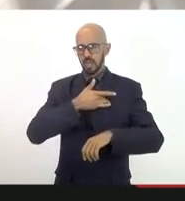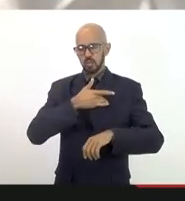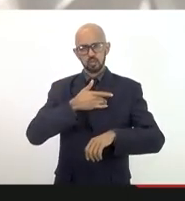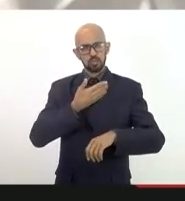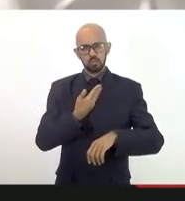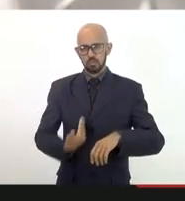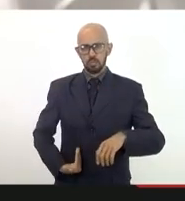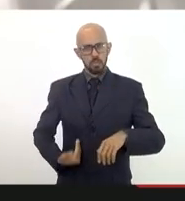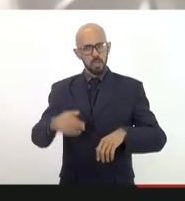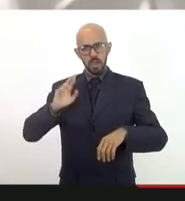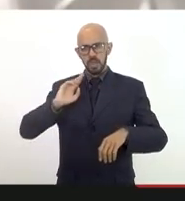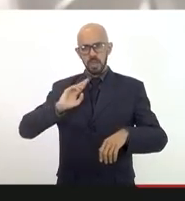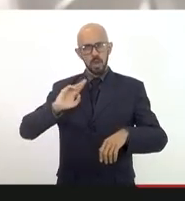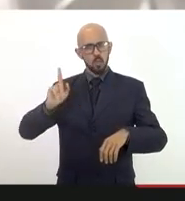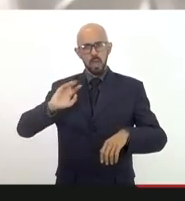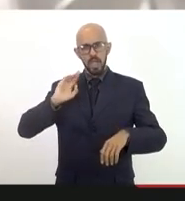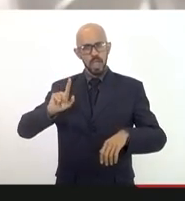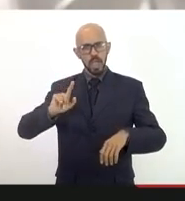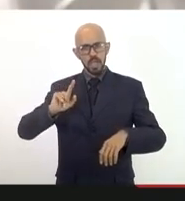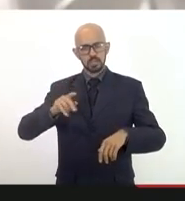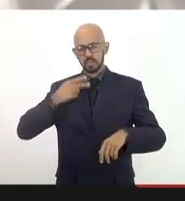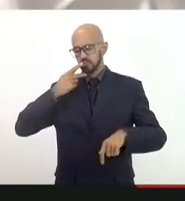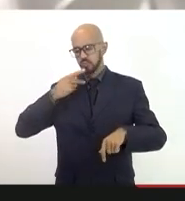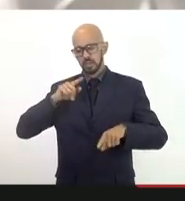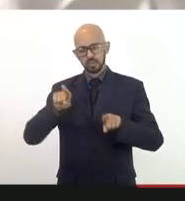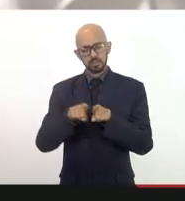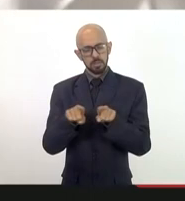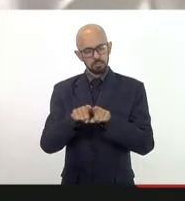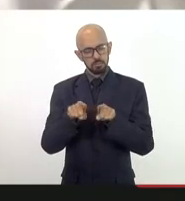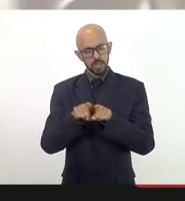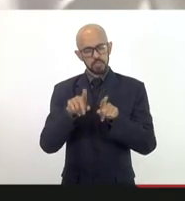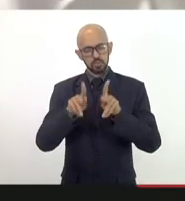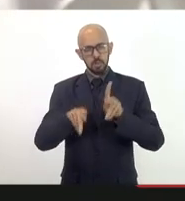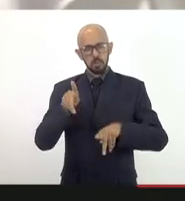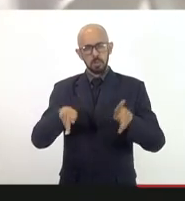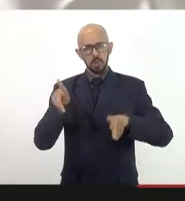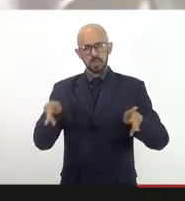falando aqui, né, de uma população que não tem